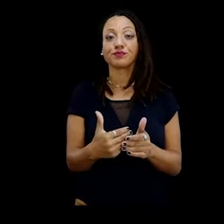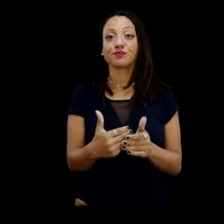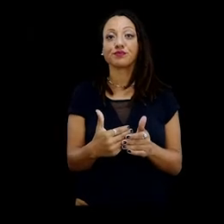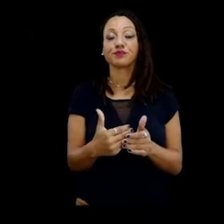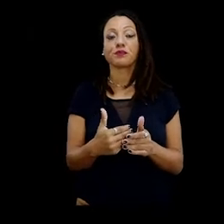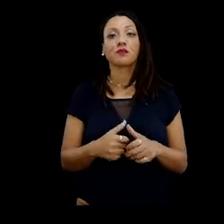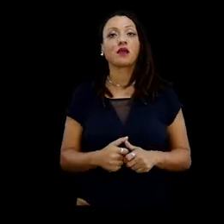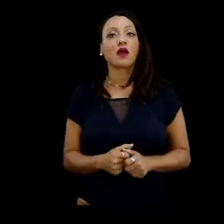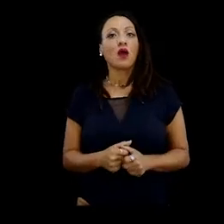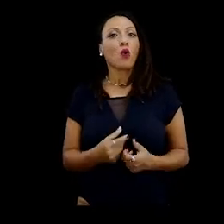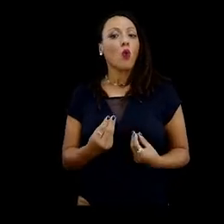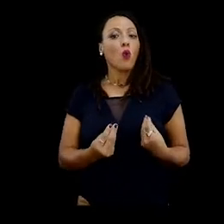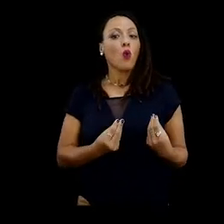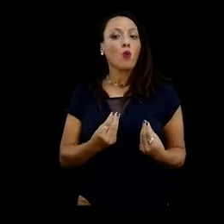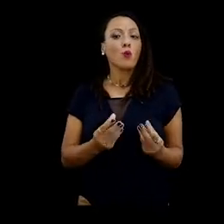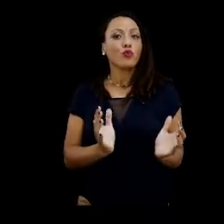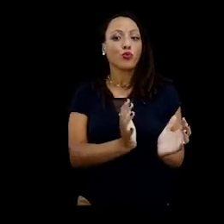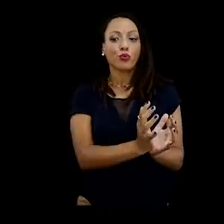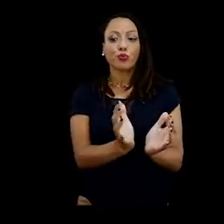aprendendo,